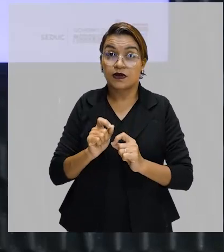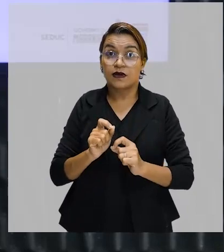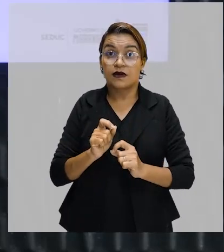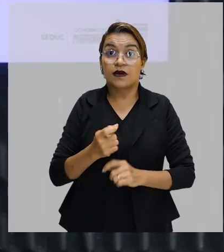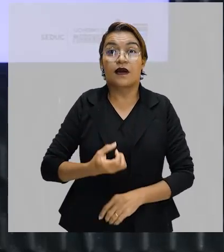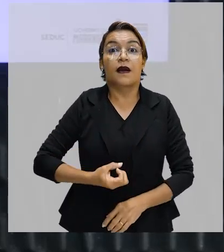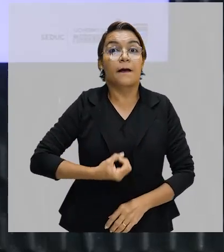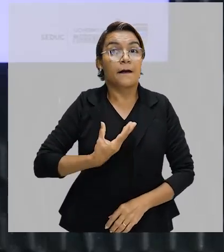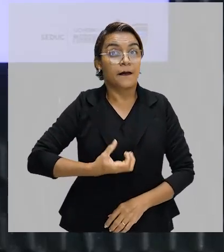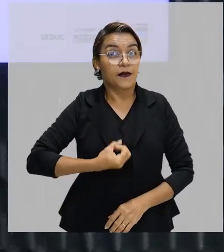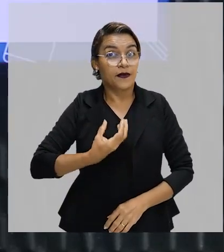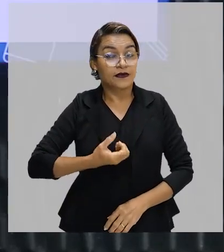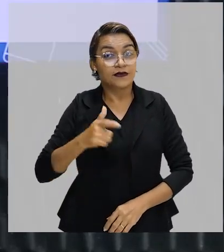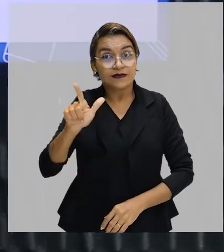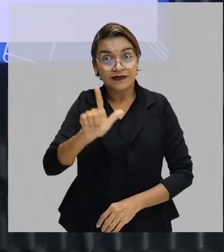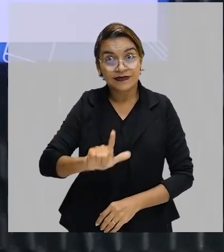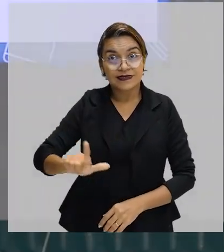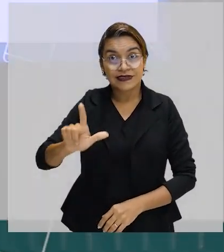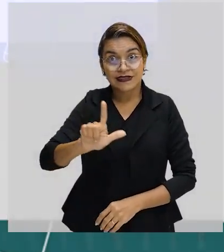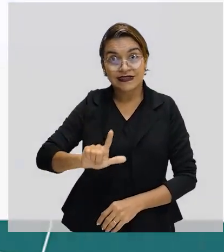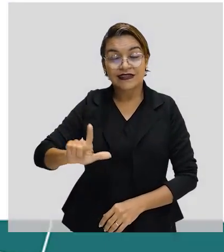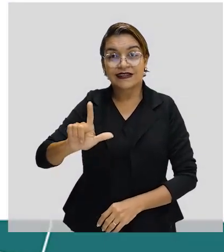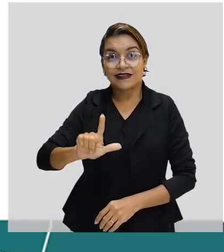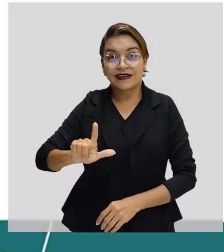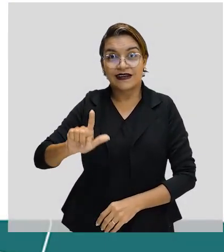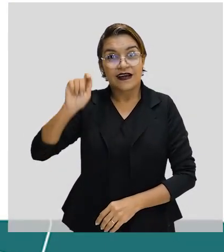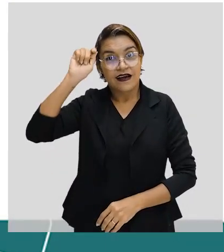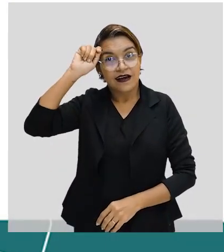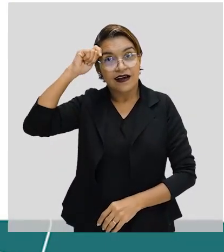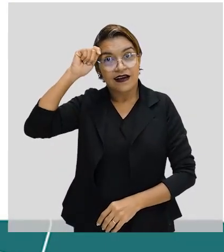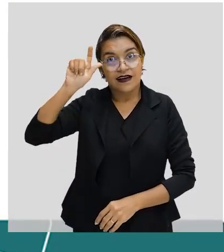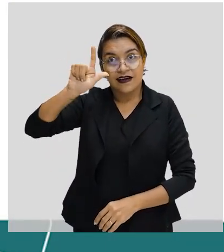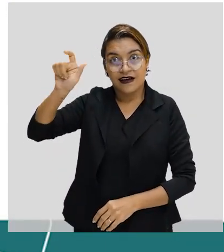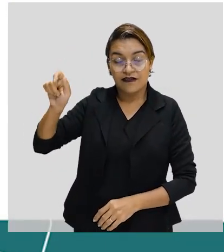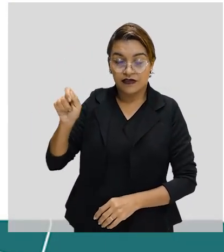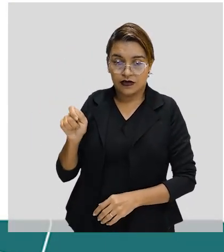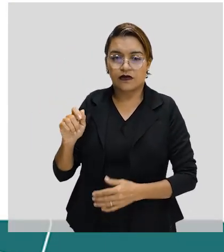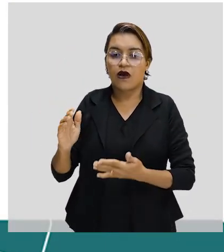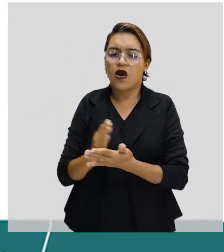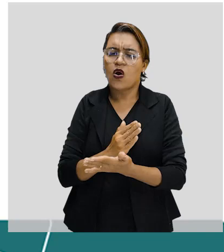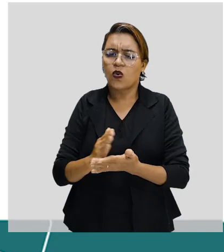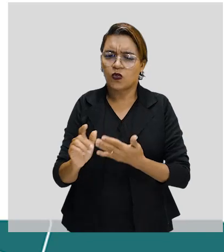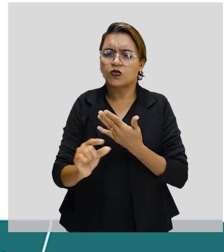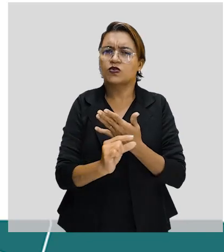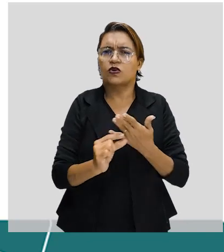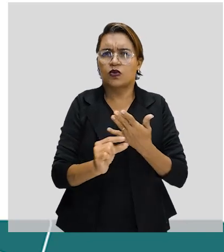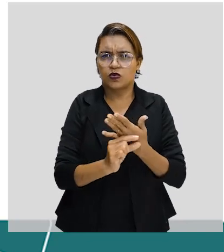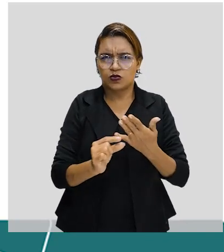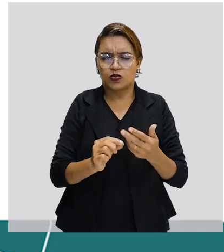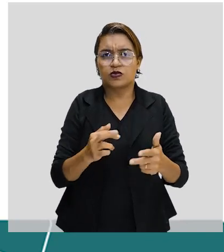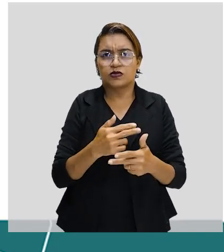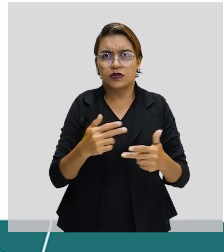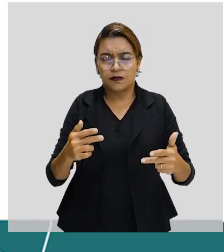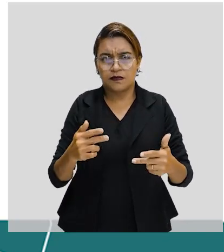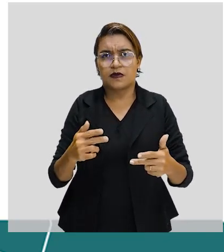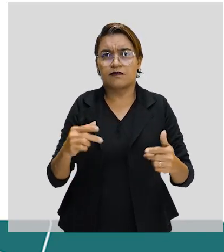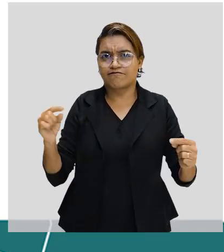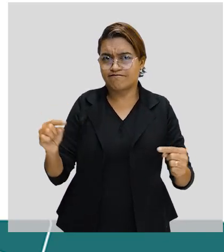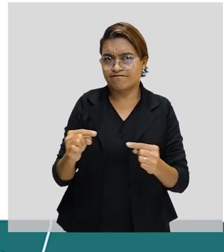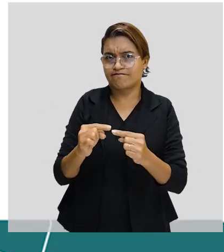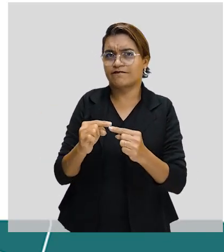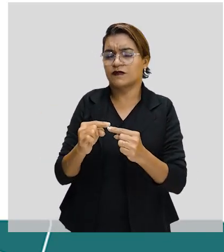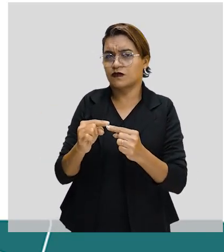literária africana né de país de língua portuguesa mas hoje nós vamos falar de alguns autores e os seus respectivos poemas Tá